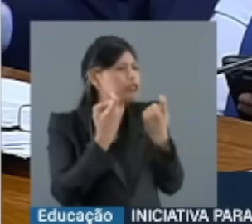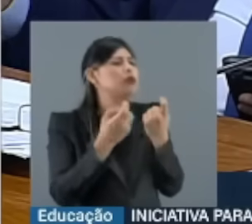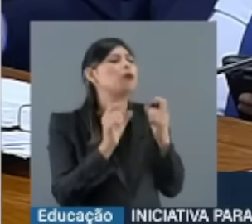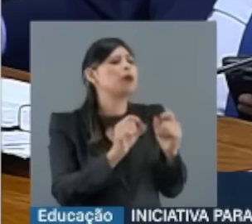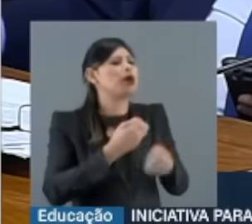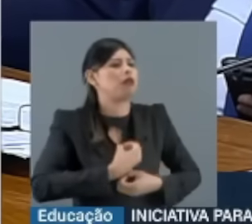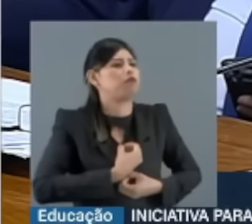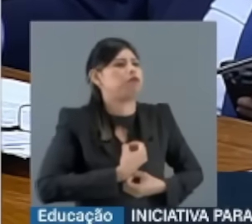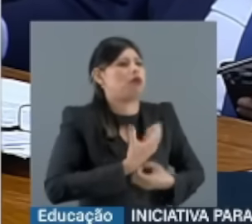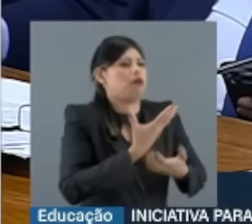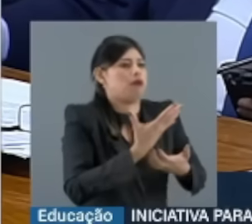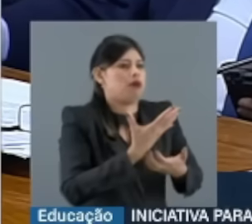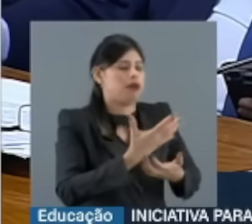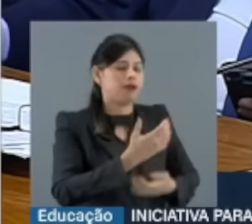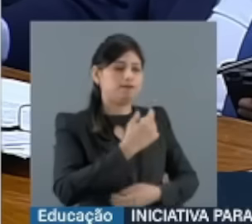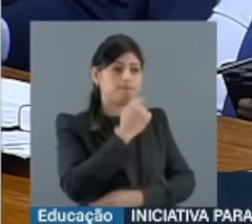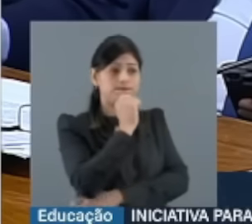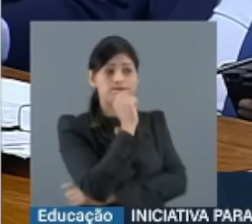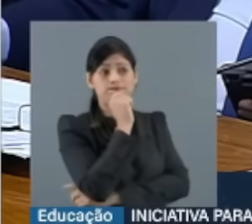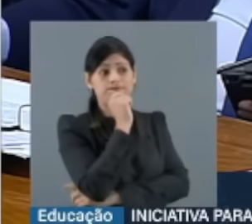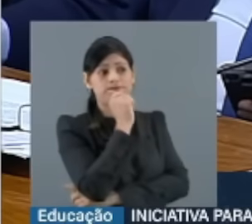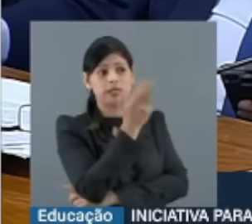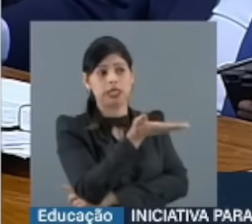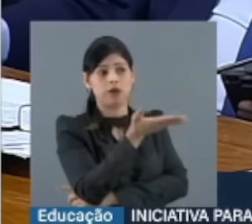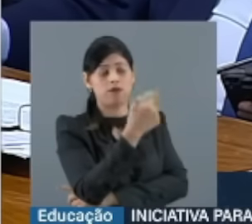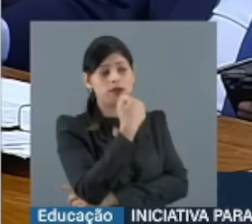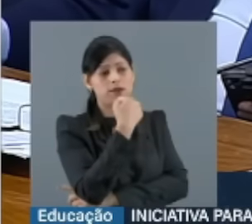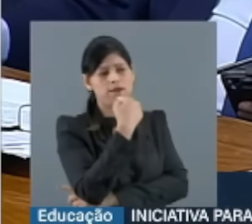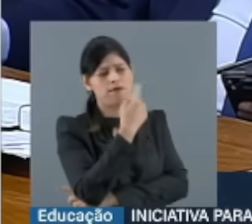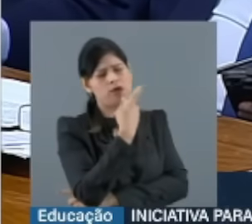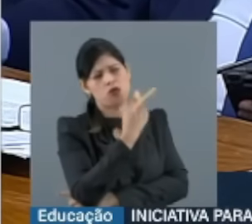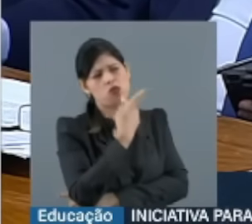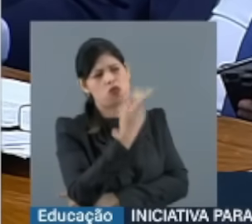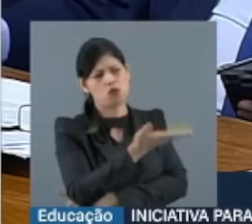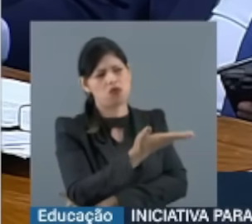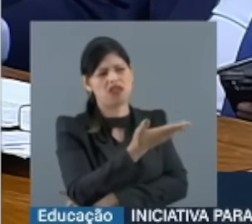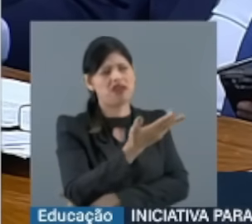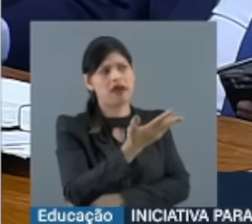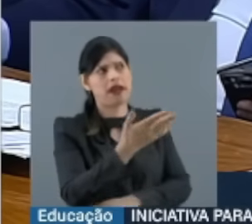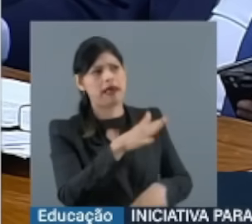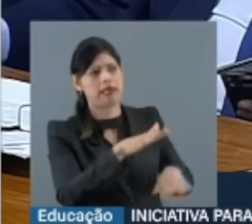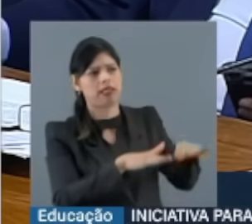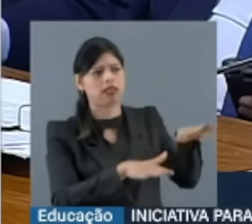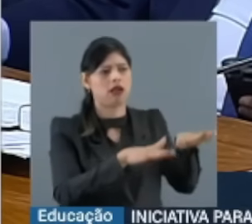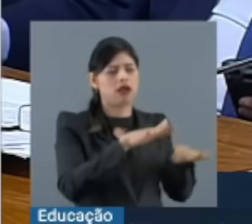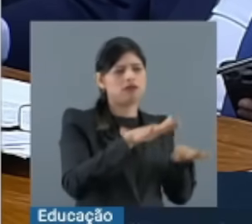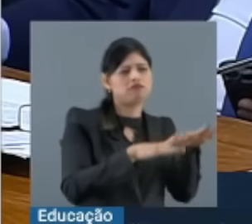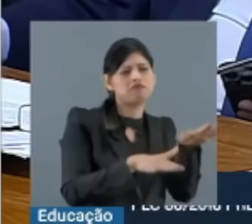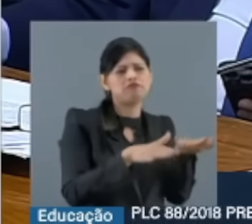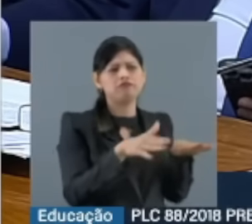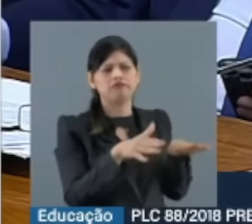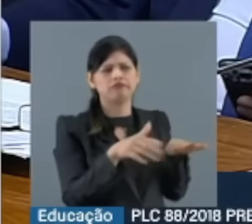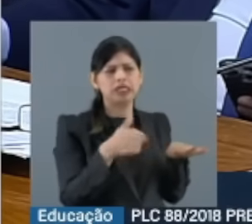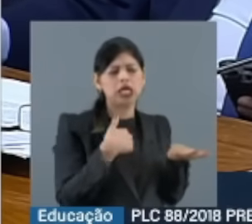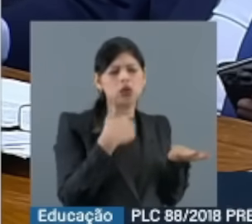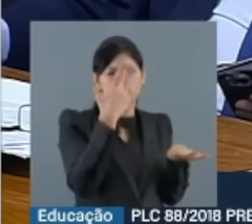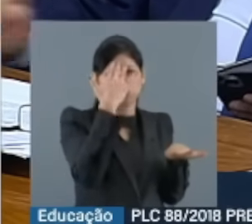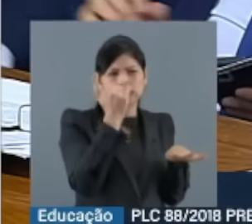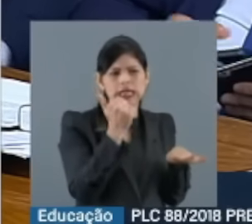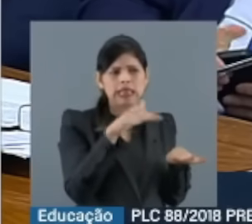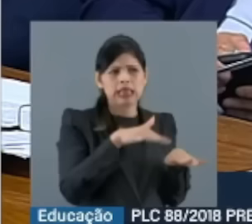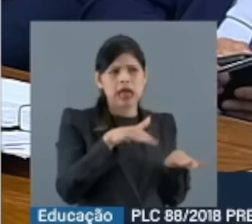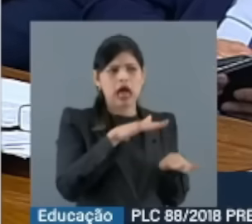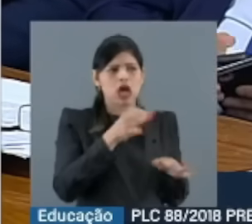expressão porque quando vossa excelência falou que ela é relativa nós sabemos que dentro do corolário jurídico